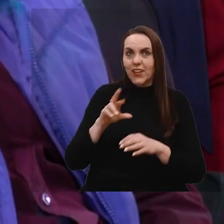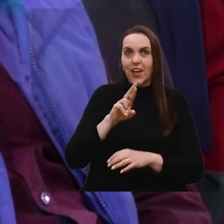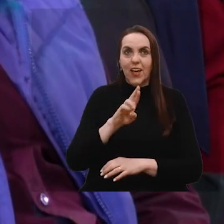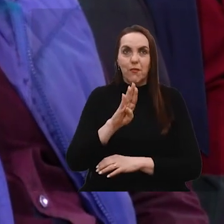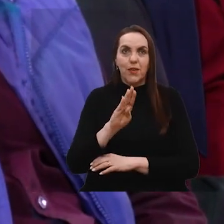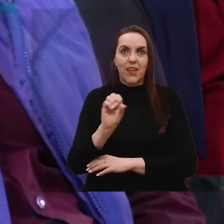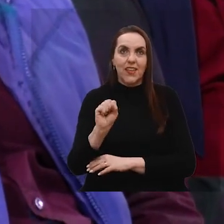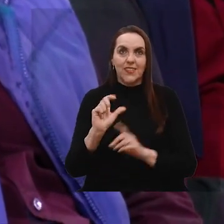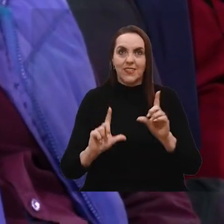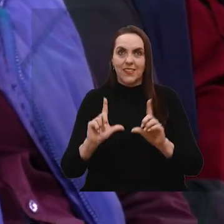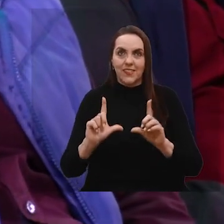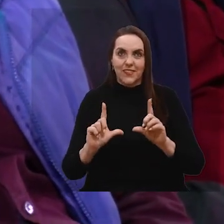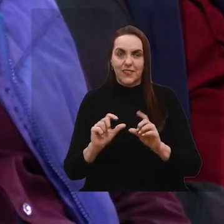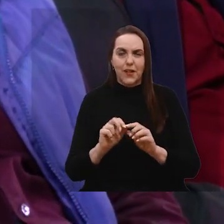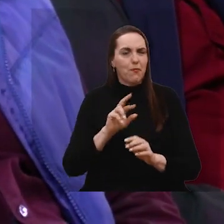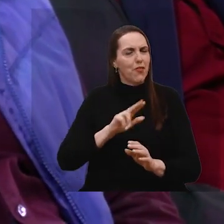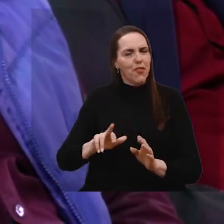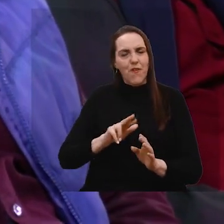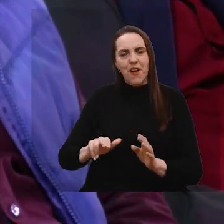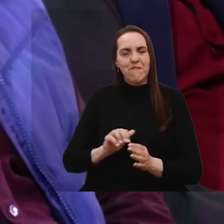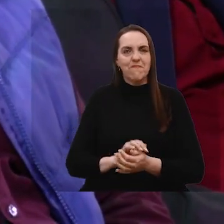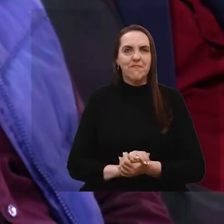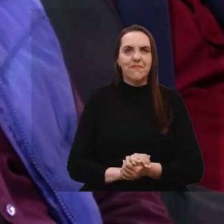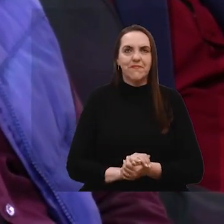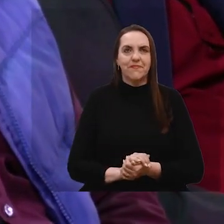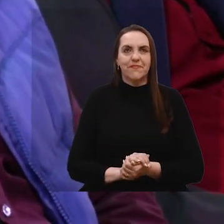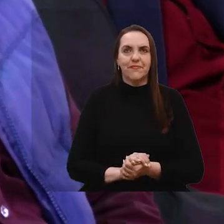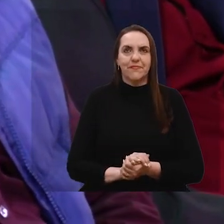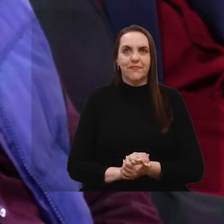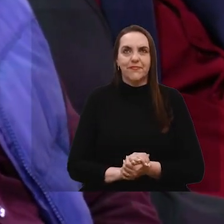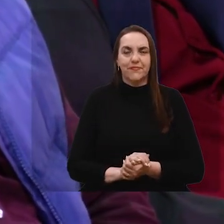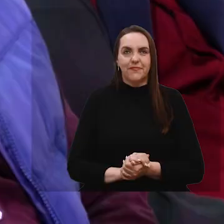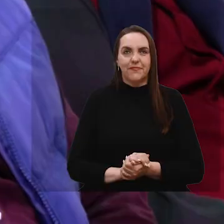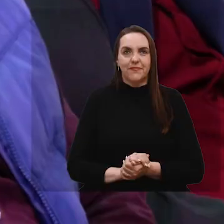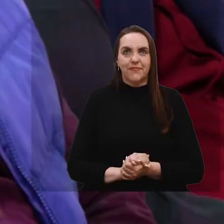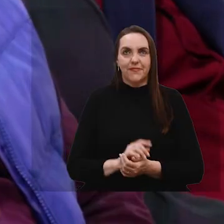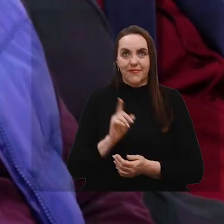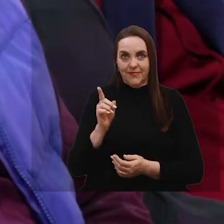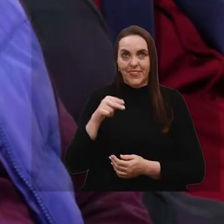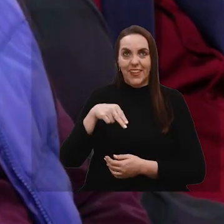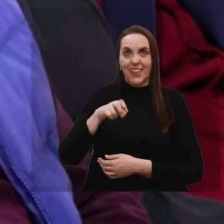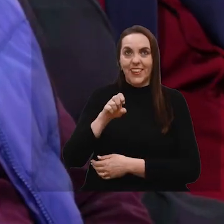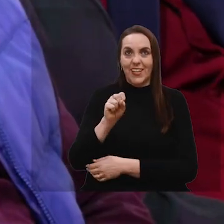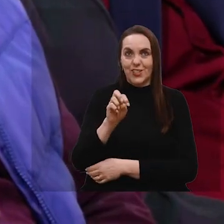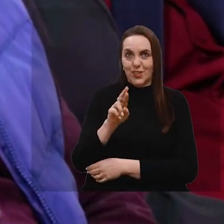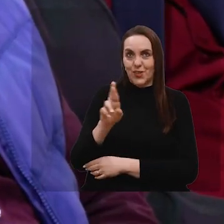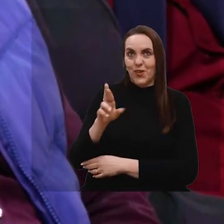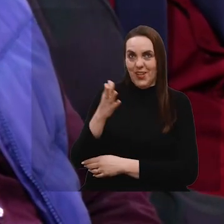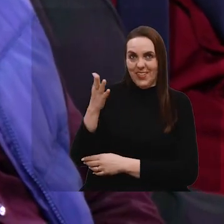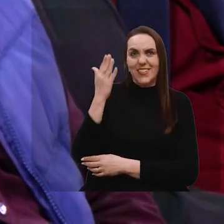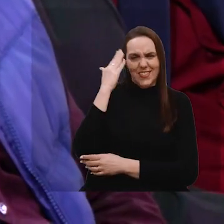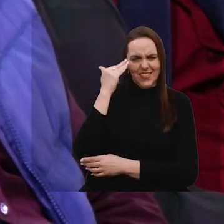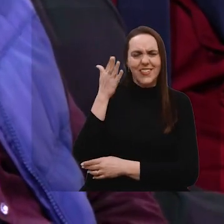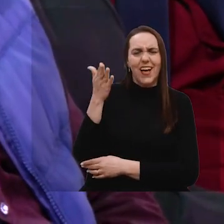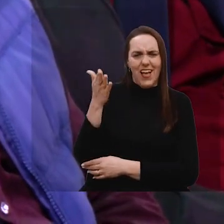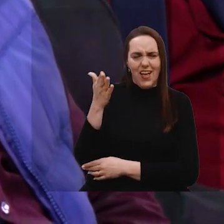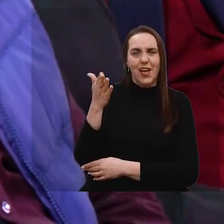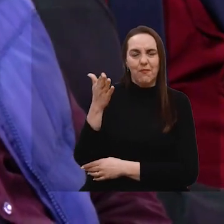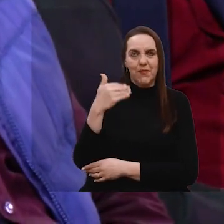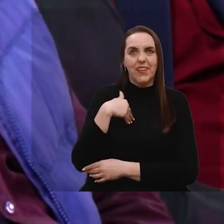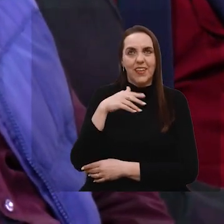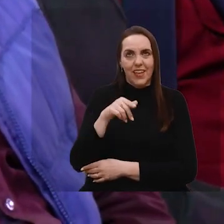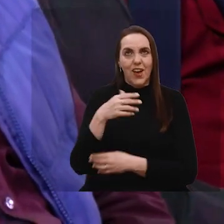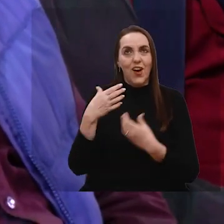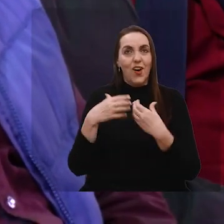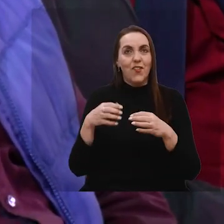que eu esteja falando da nossa convivência na RBS TV, mas não é não. Está aqui o seu Nestor Paravisi, que